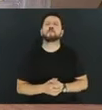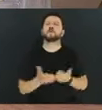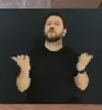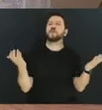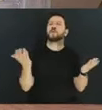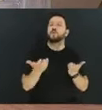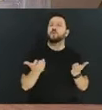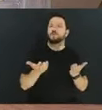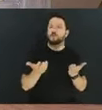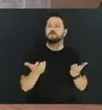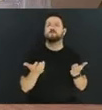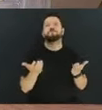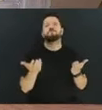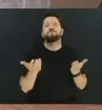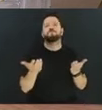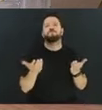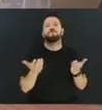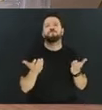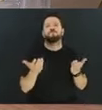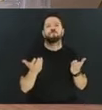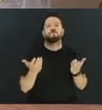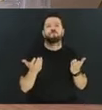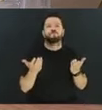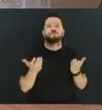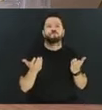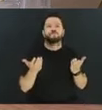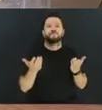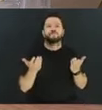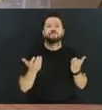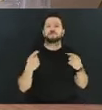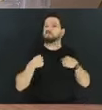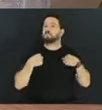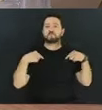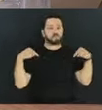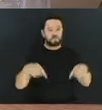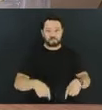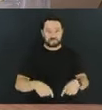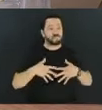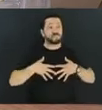Municipal tem a honra de receber as representantes da Pastoral